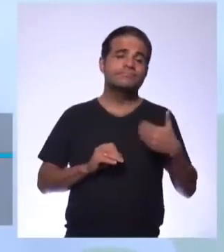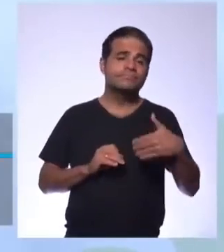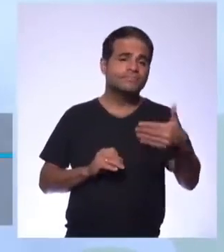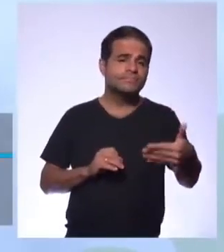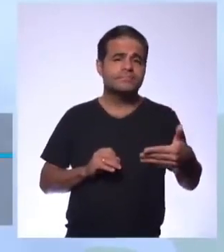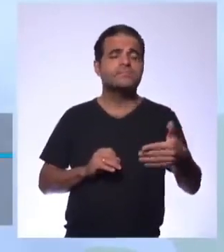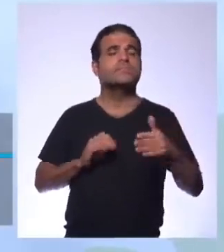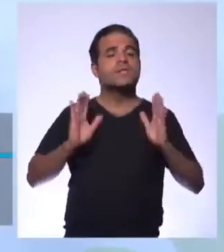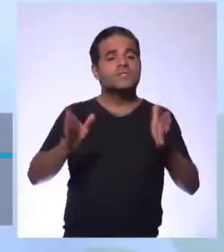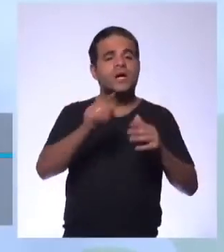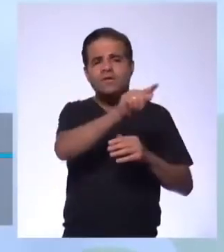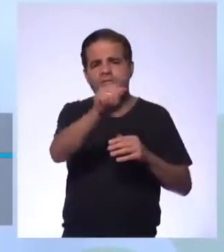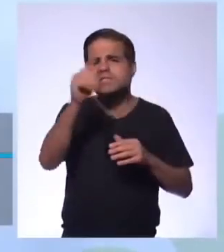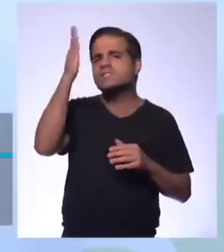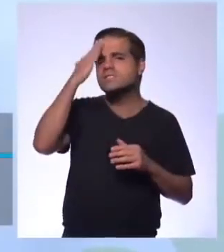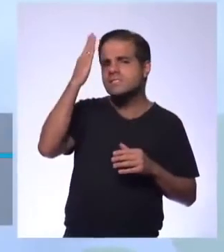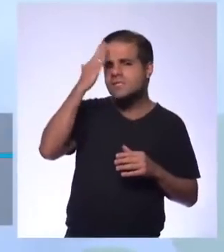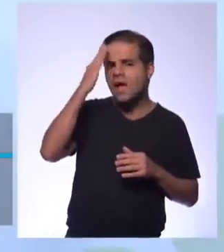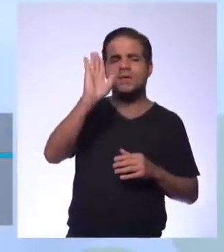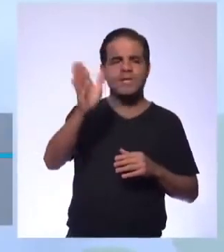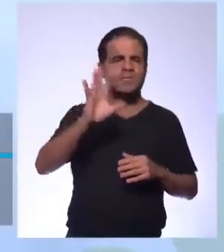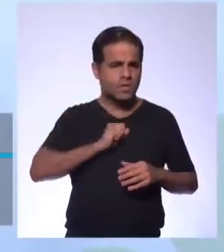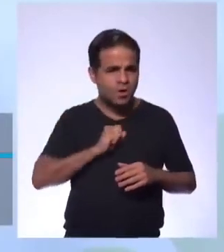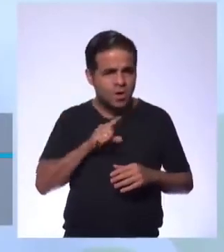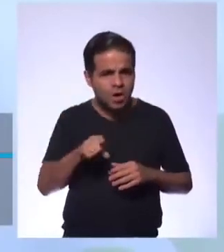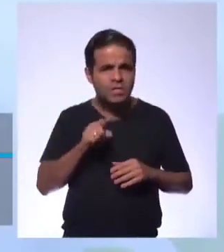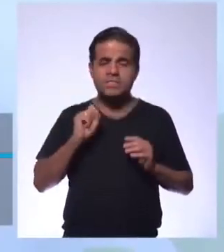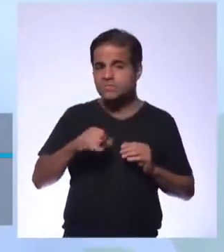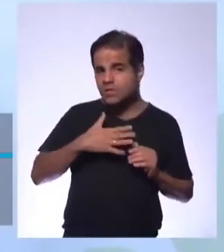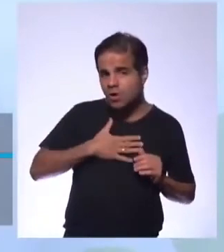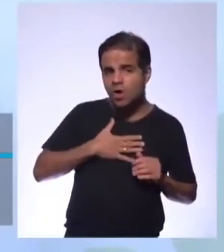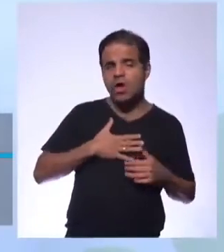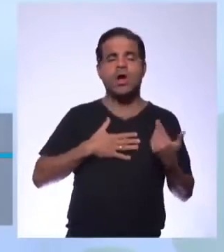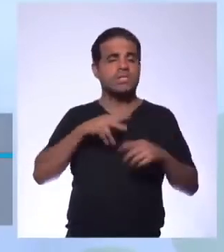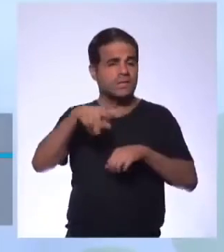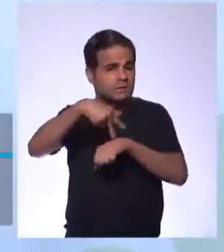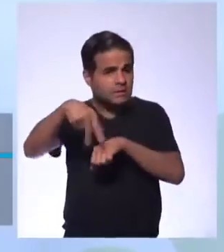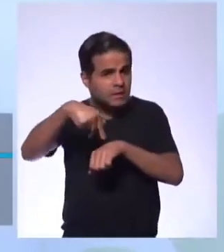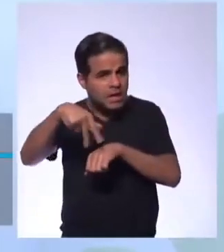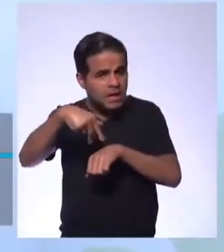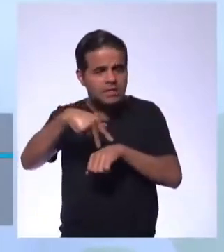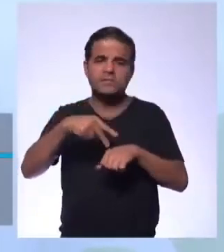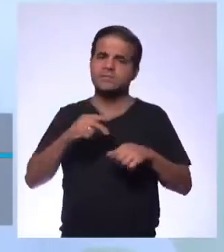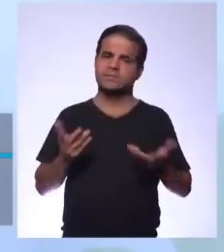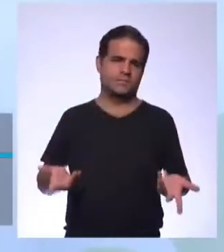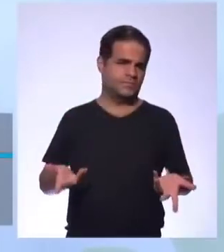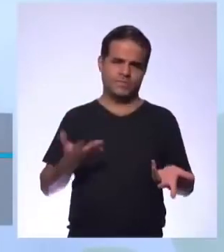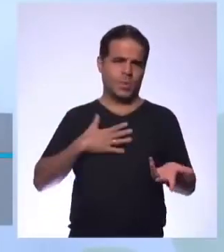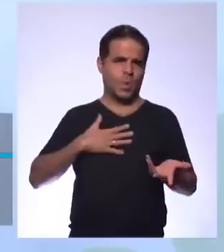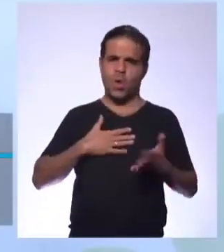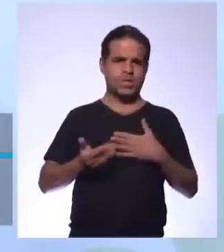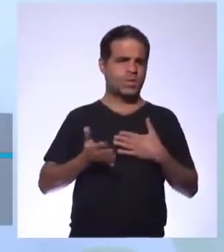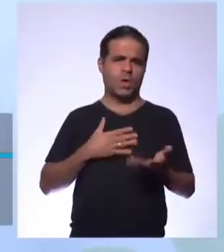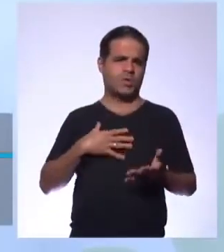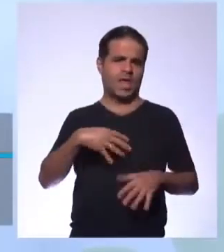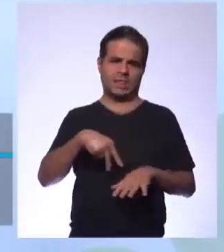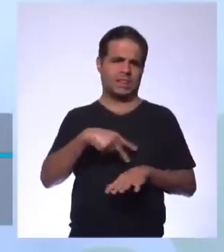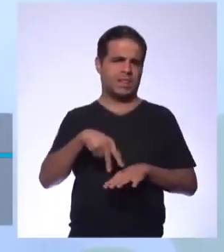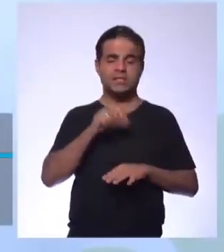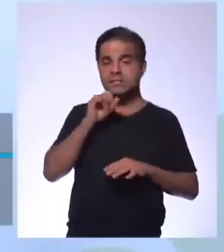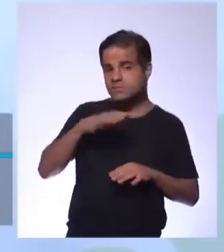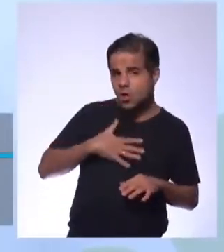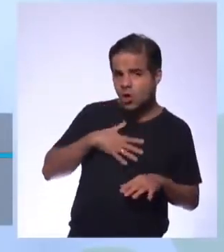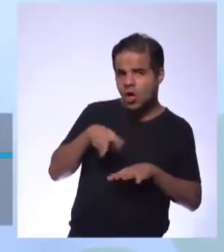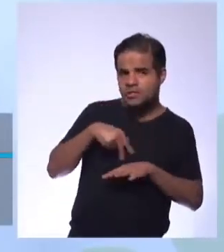Então, já que você sabe do que você gosta, então se você gosta, de dança, você não gosta de qualquer dança. Se